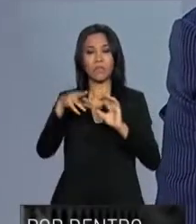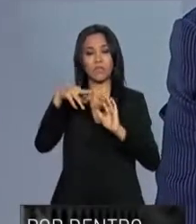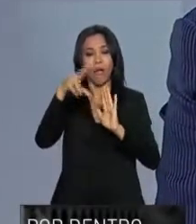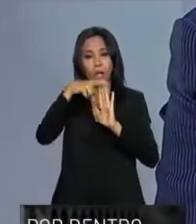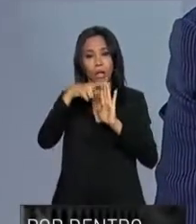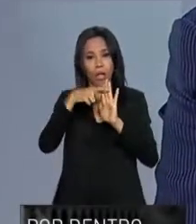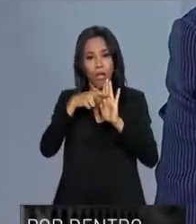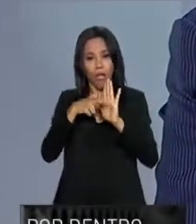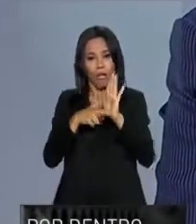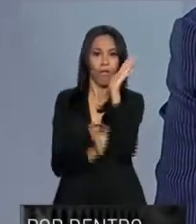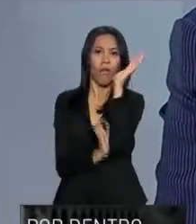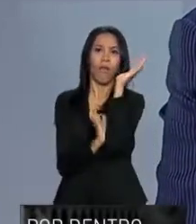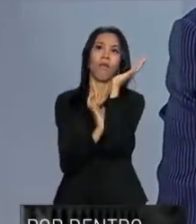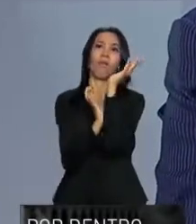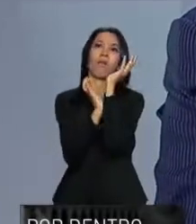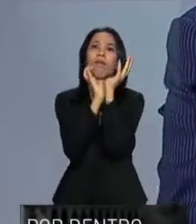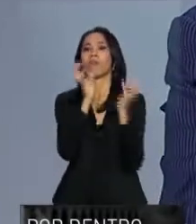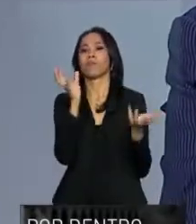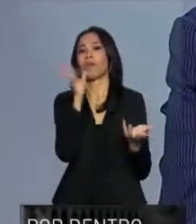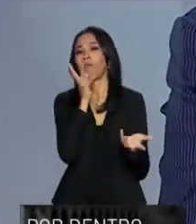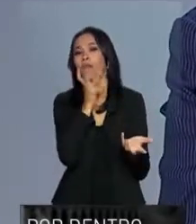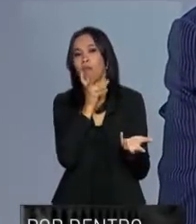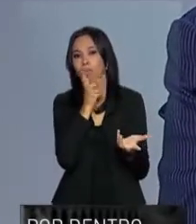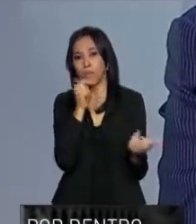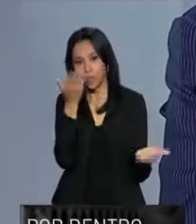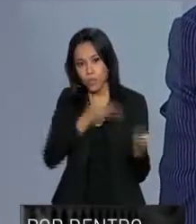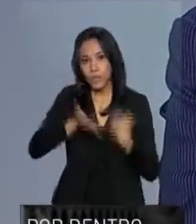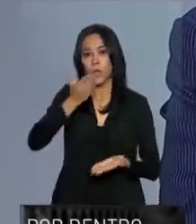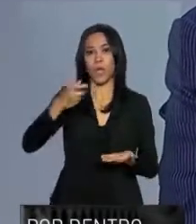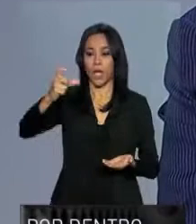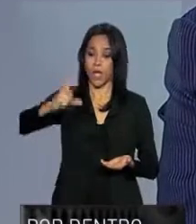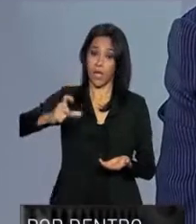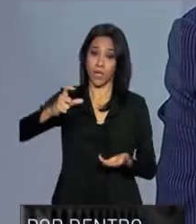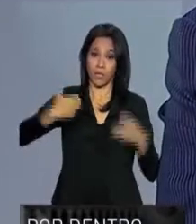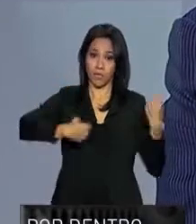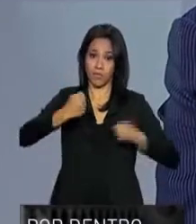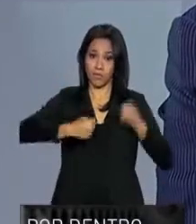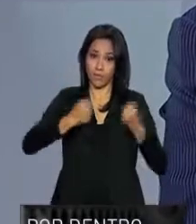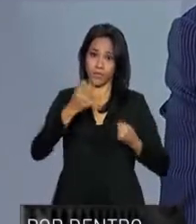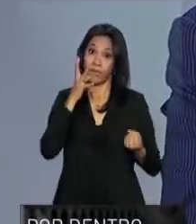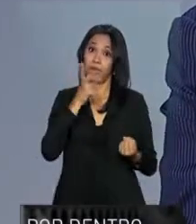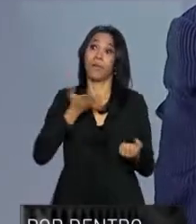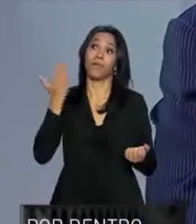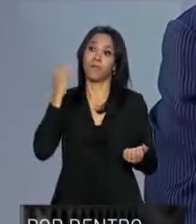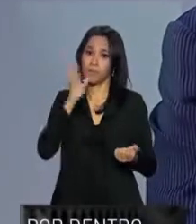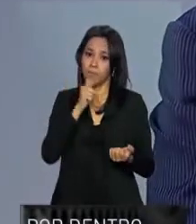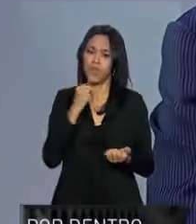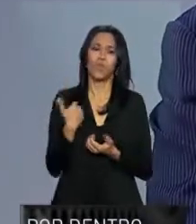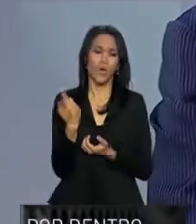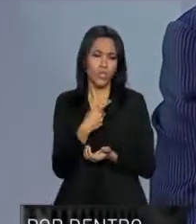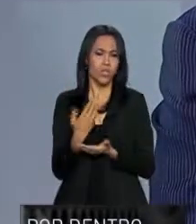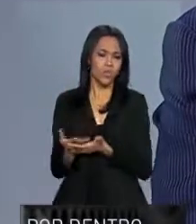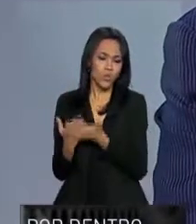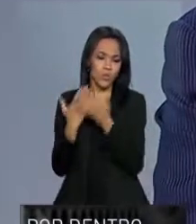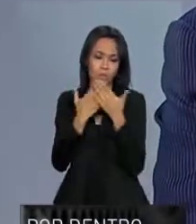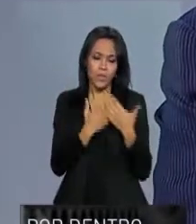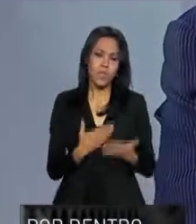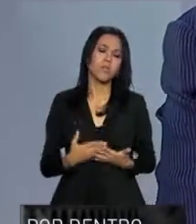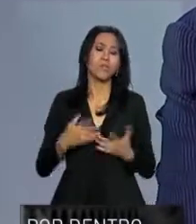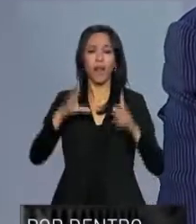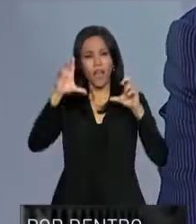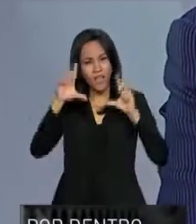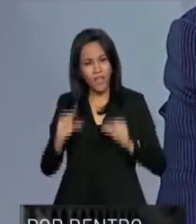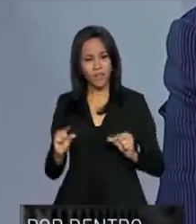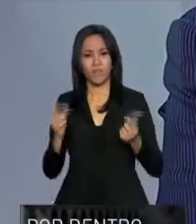burocrática renovação da carteira e outros estudos ainda estão em implementação a gente possa simplificar a vida do brasileiro